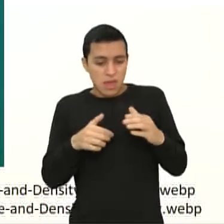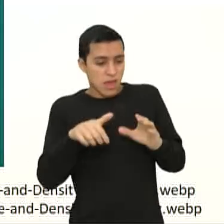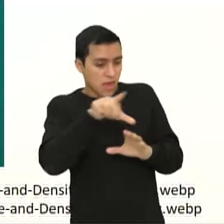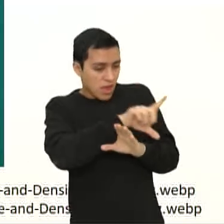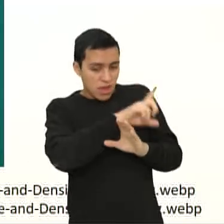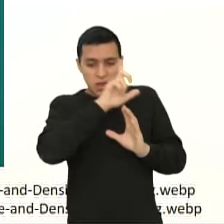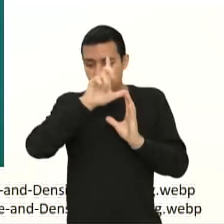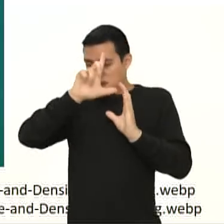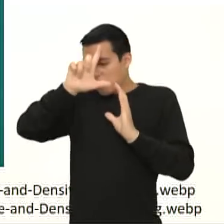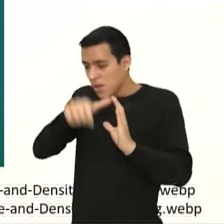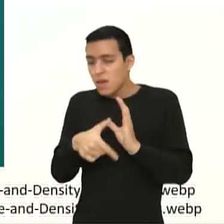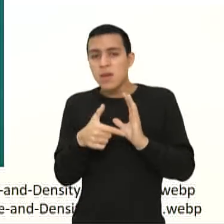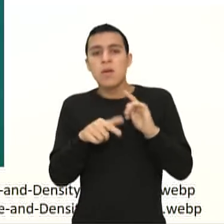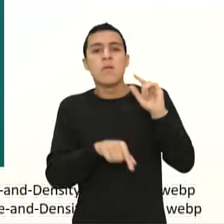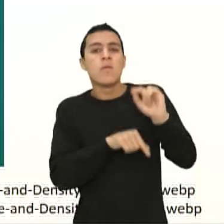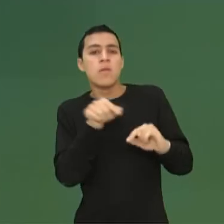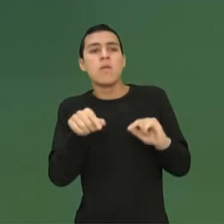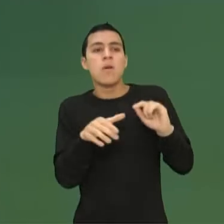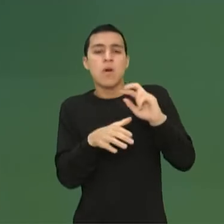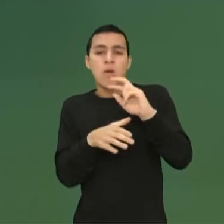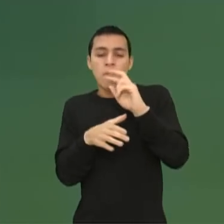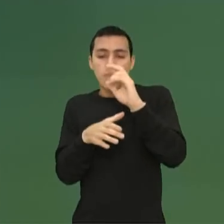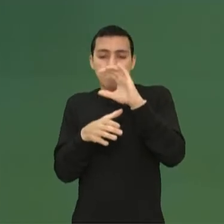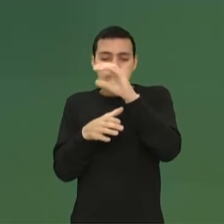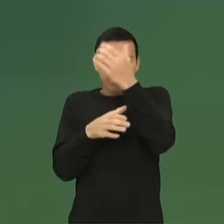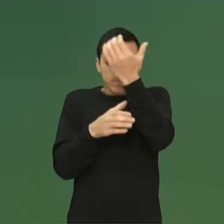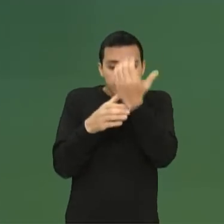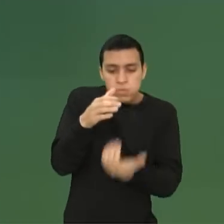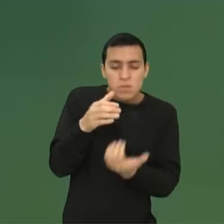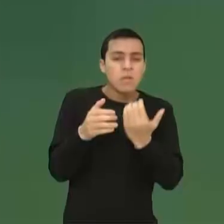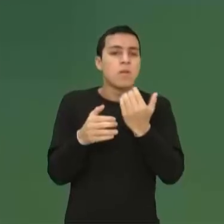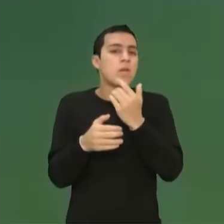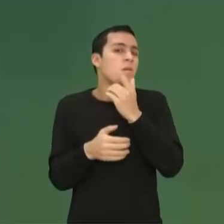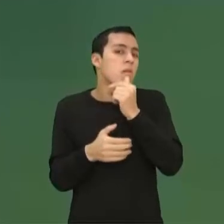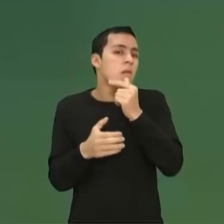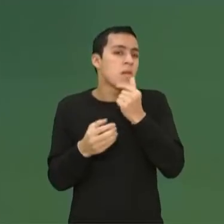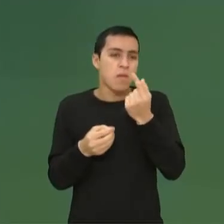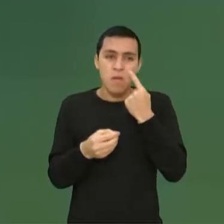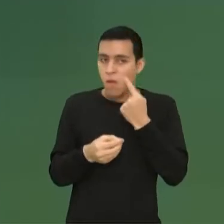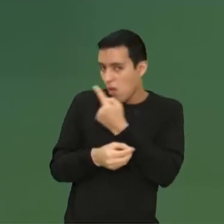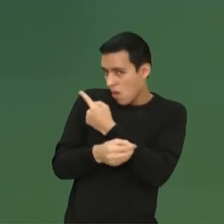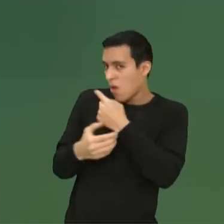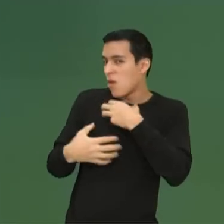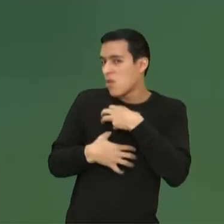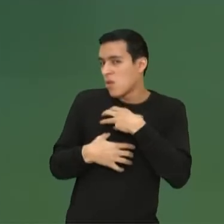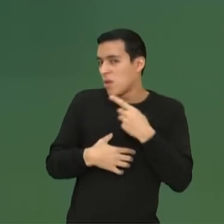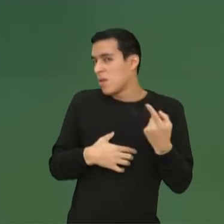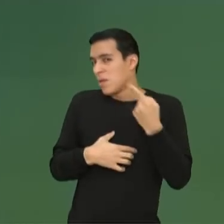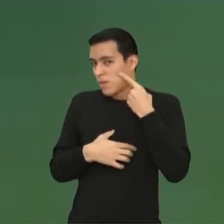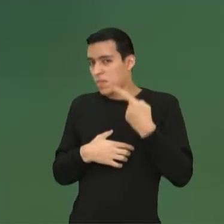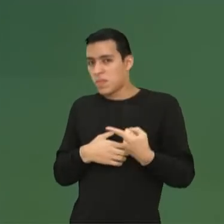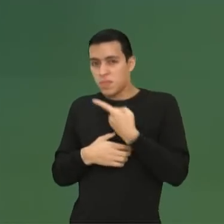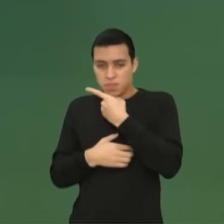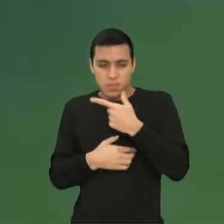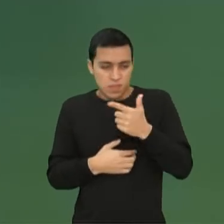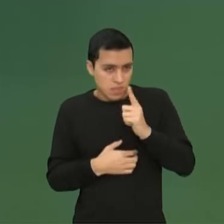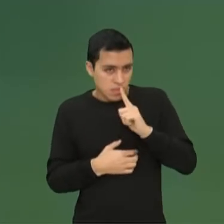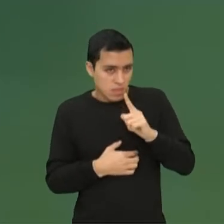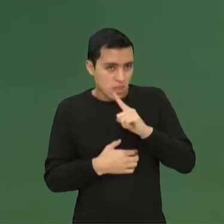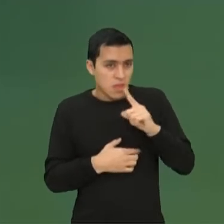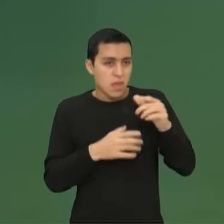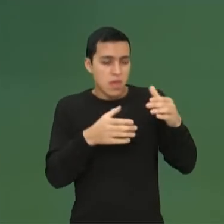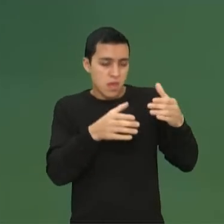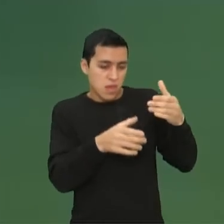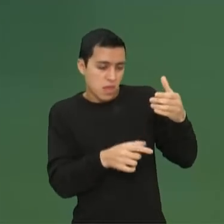antes e depois da imersão no líquido. Olha essa situação que eu trouxe para vocês. Nós temos um recipiente